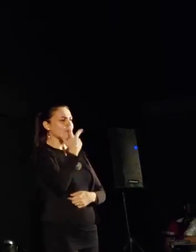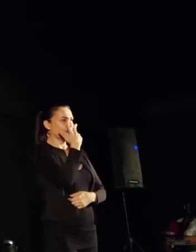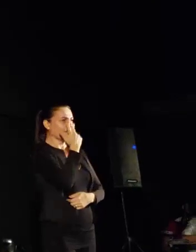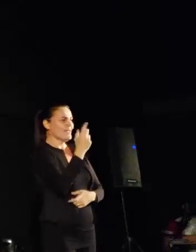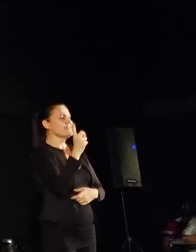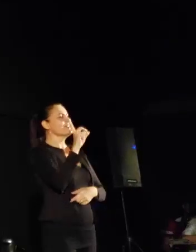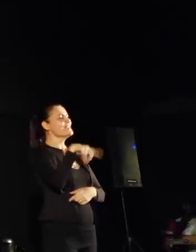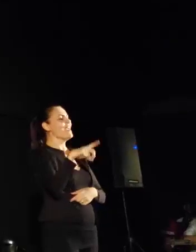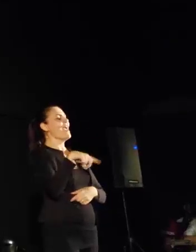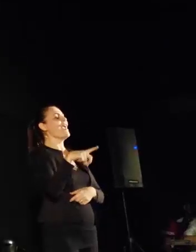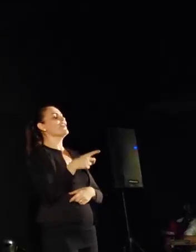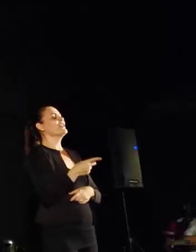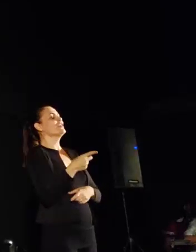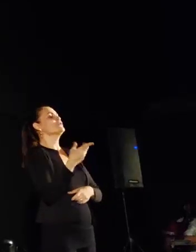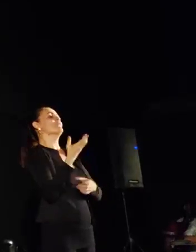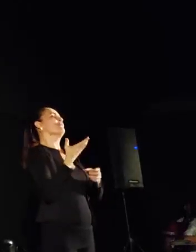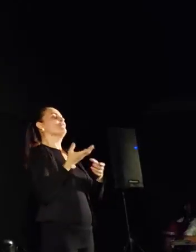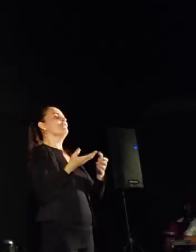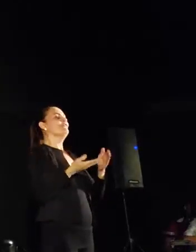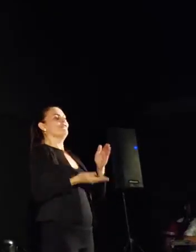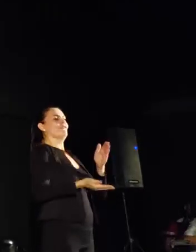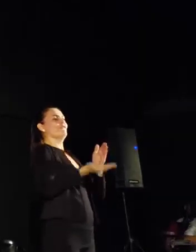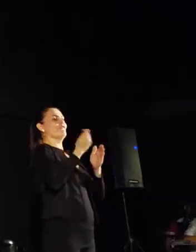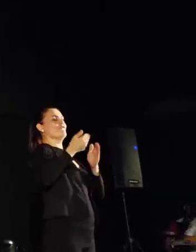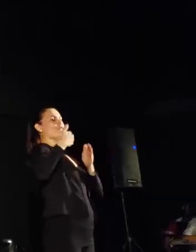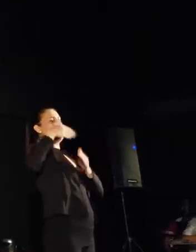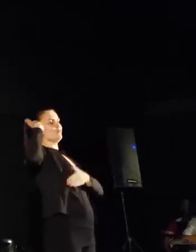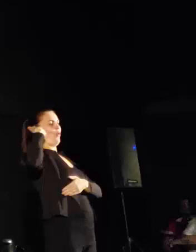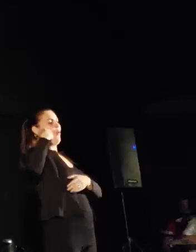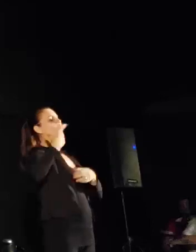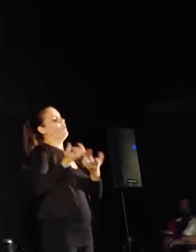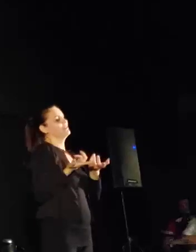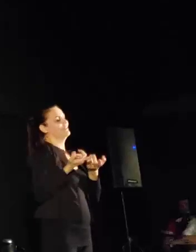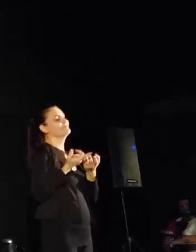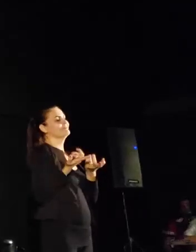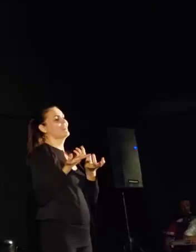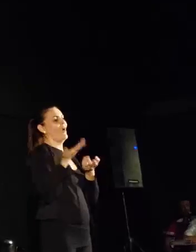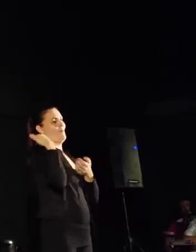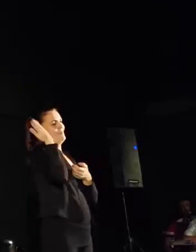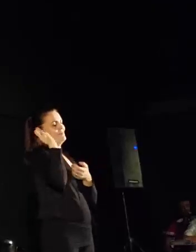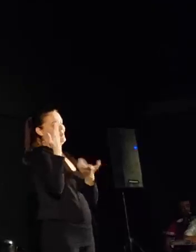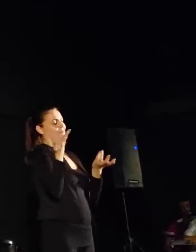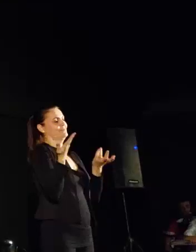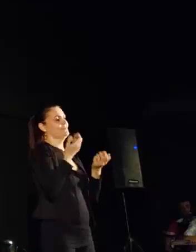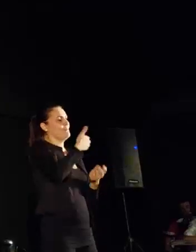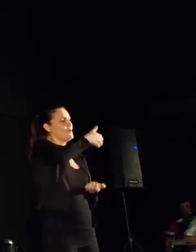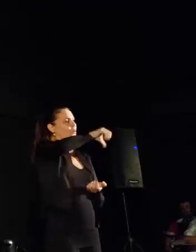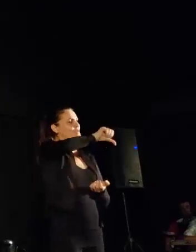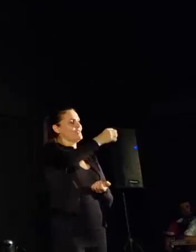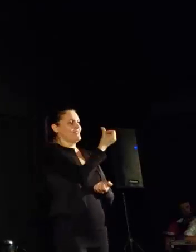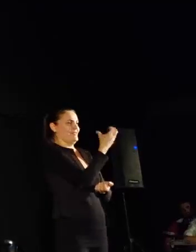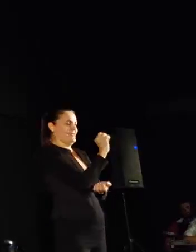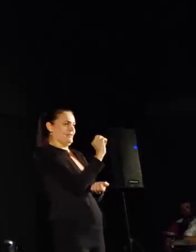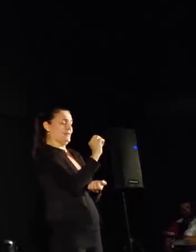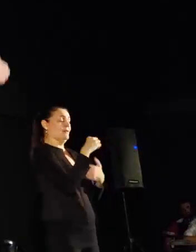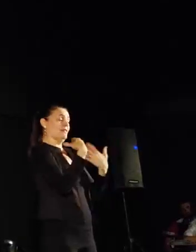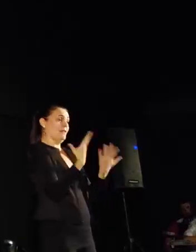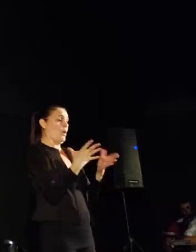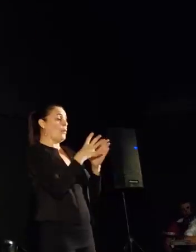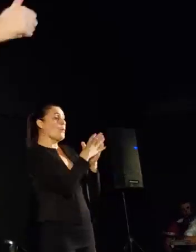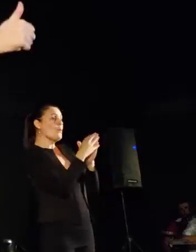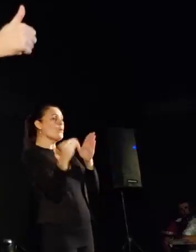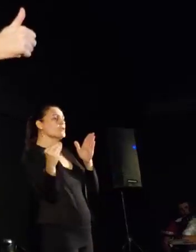Então vejam, tudo isso para dizer o quê? Este modelo chileno, que é um modelo que mistura